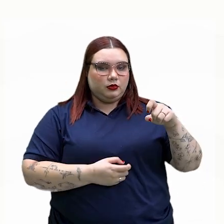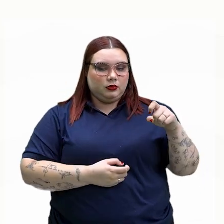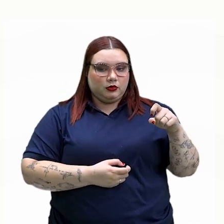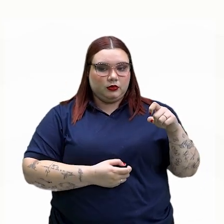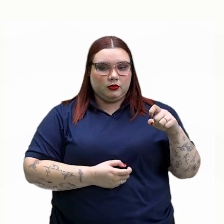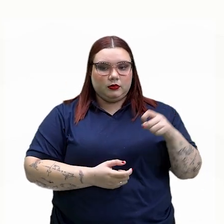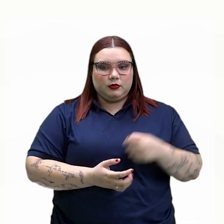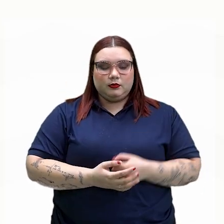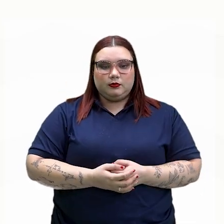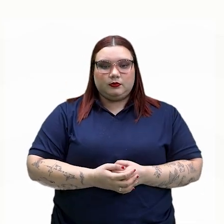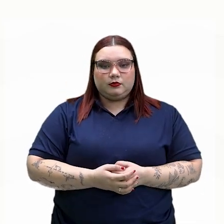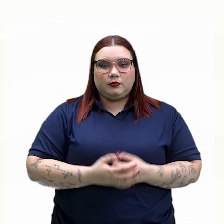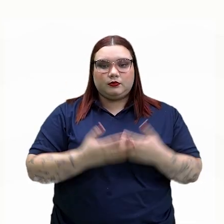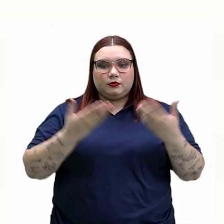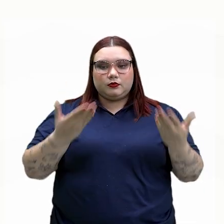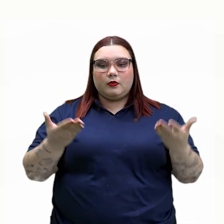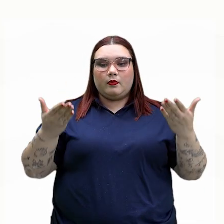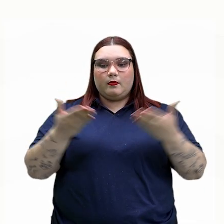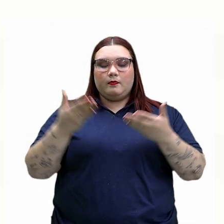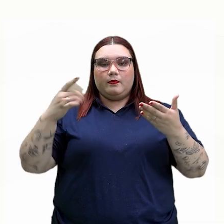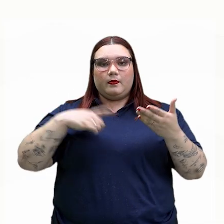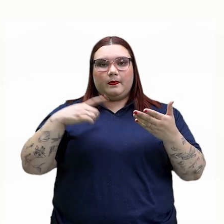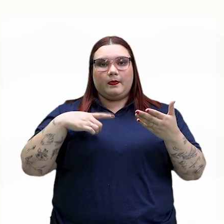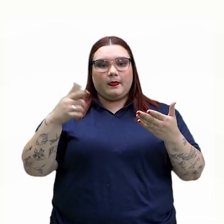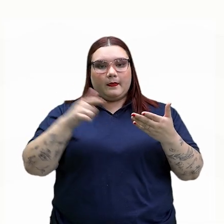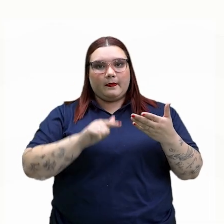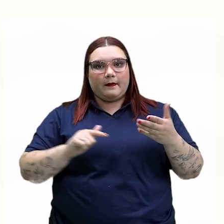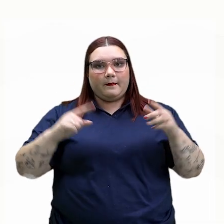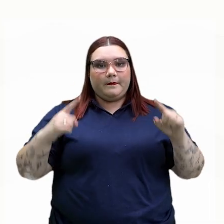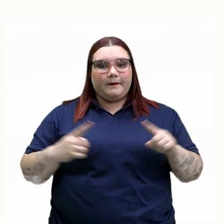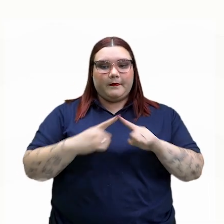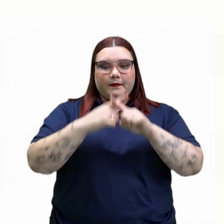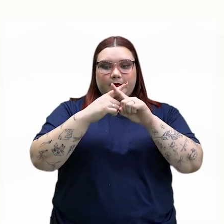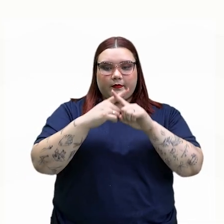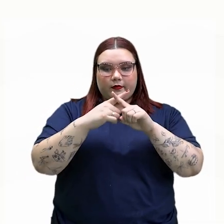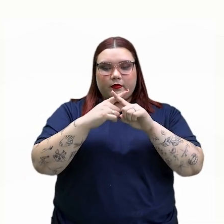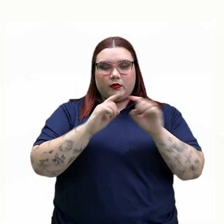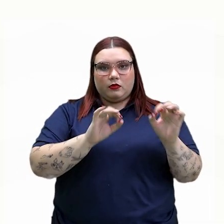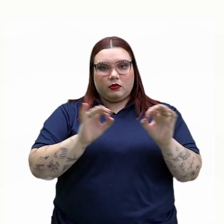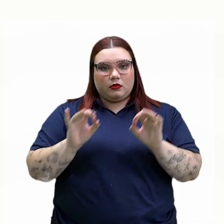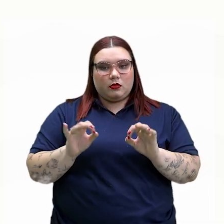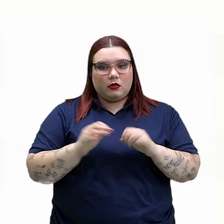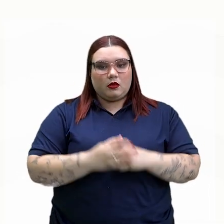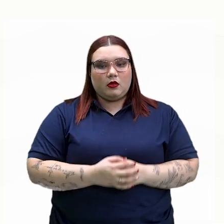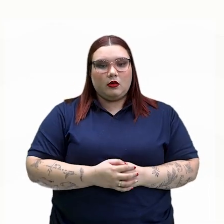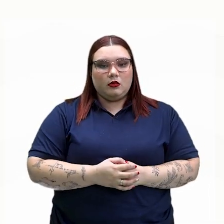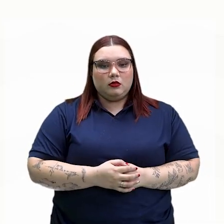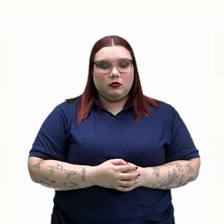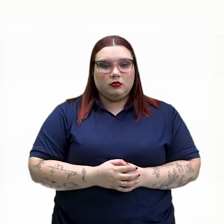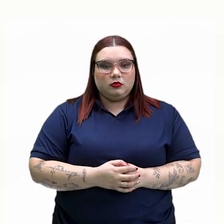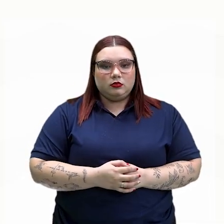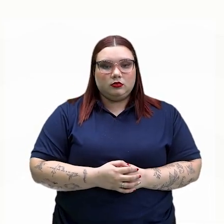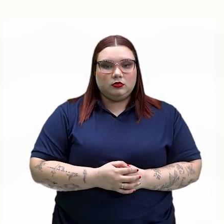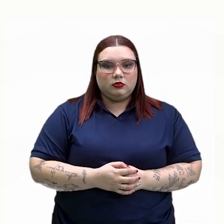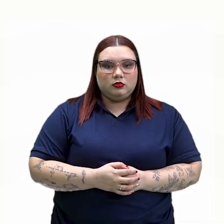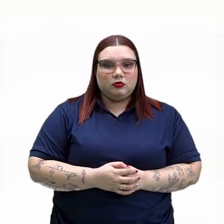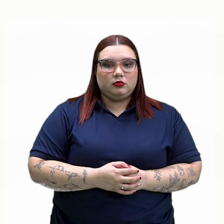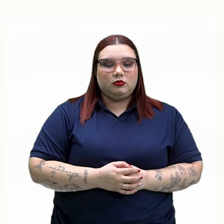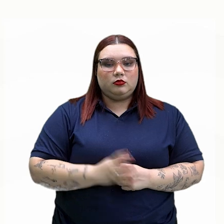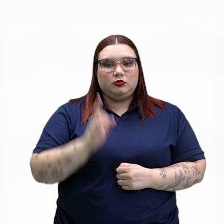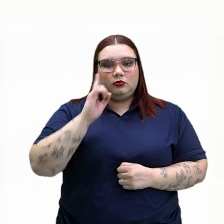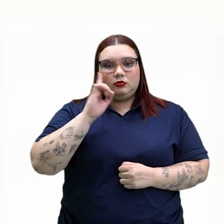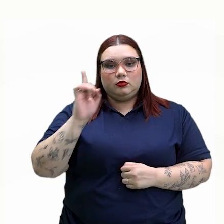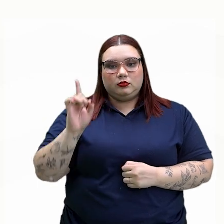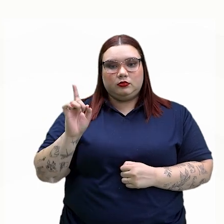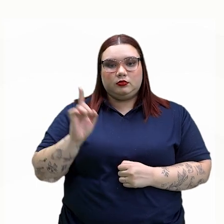a x. E aí, eu faço novamente o produto do meio pelos extremos, ó. Multiplico cruzado. Então, vai